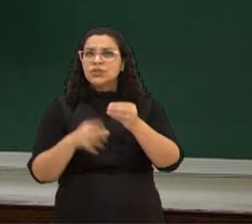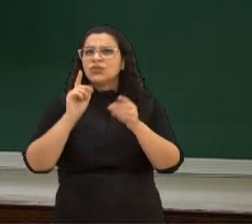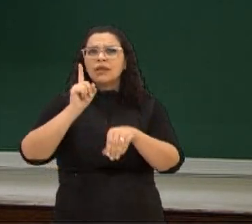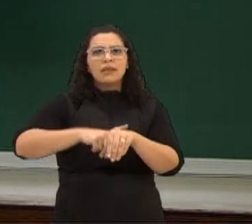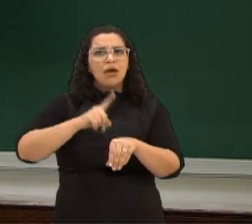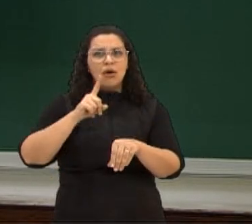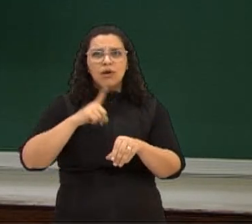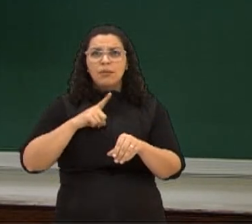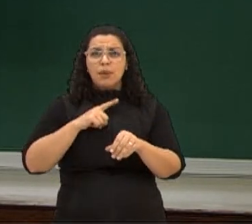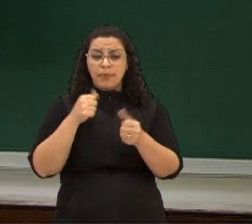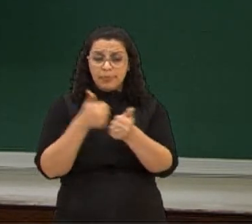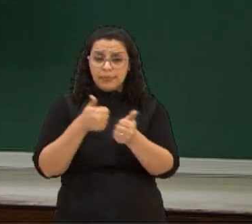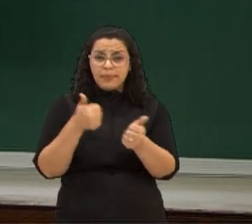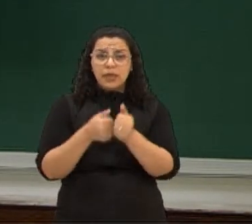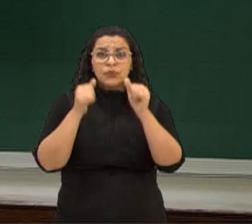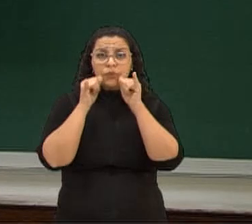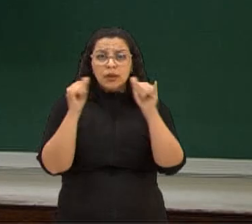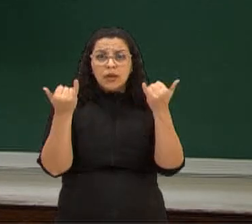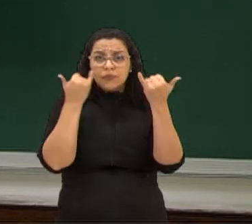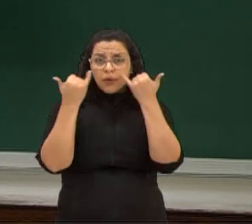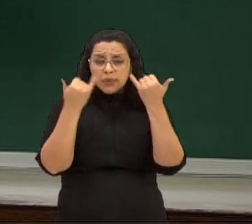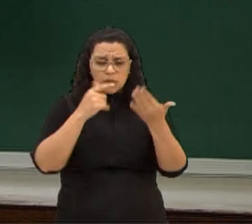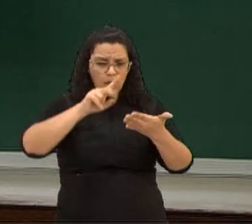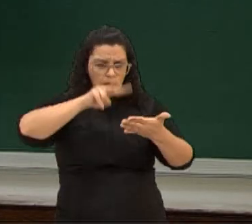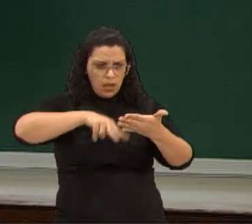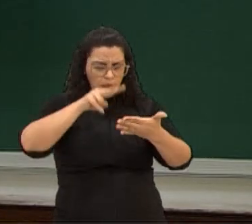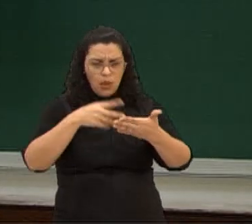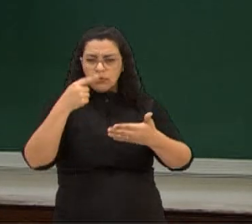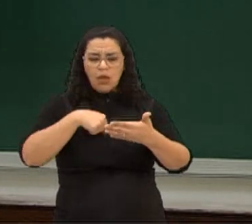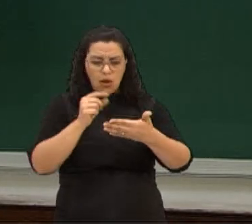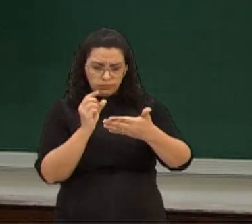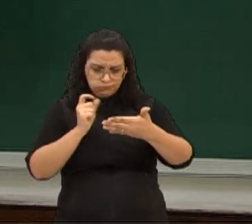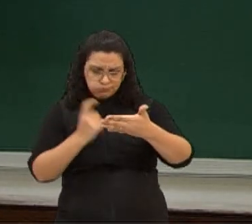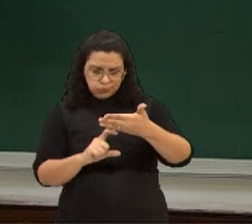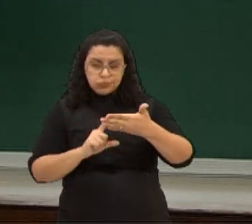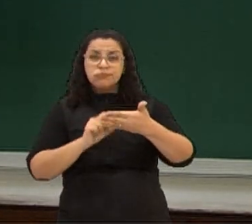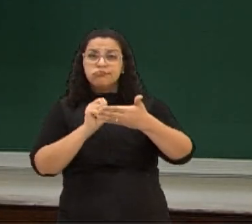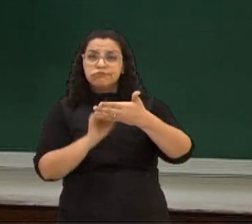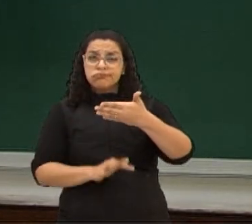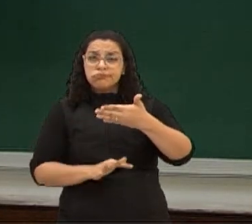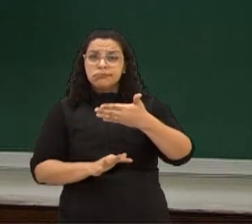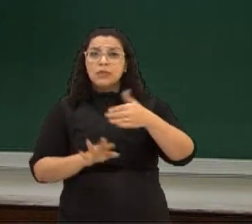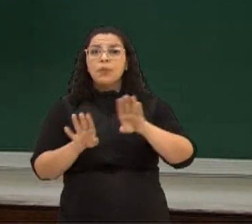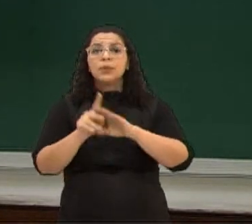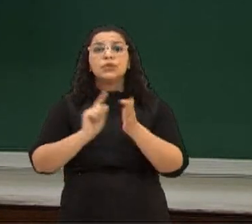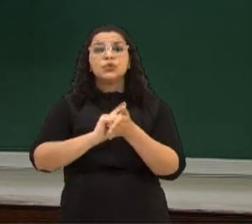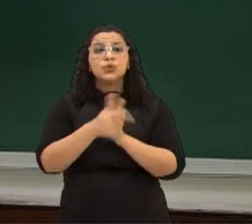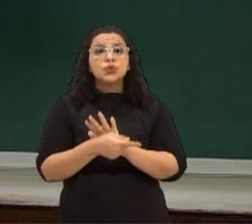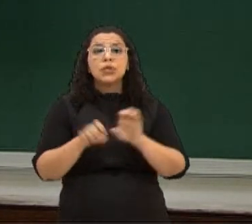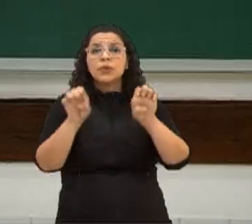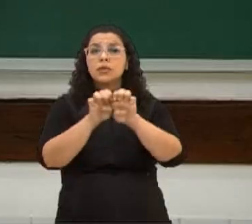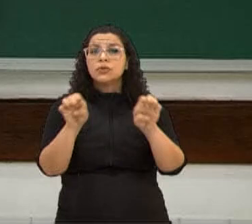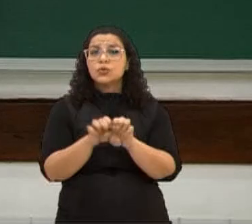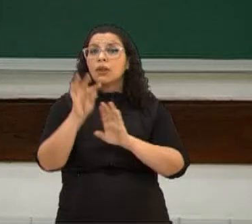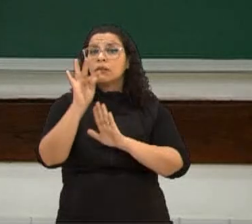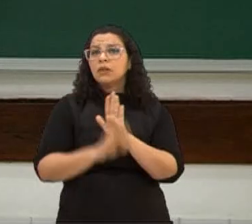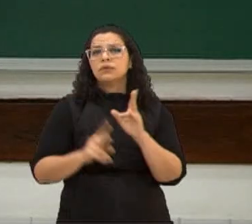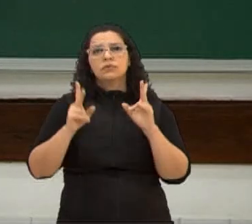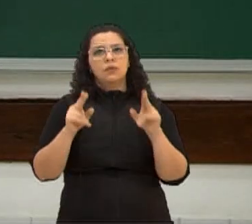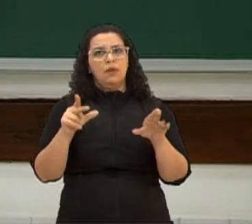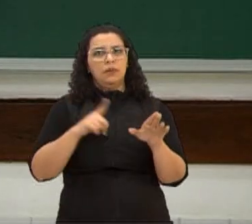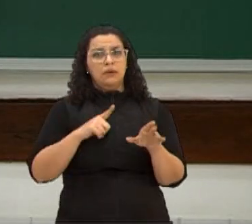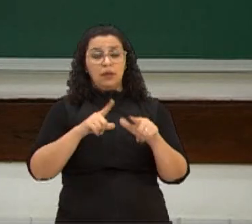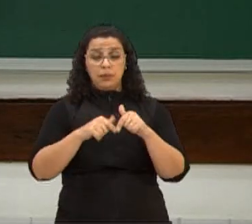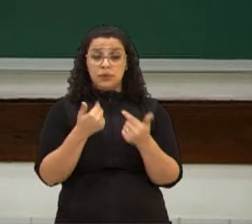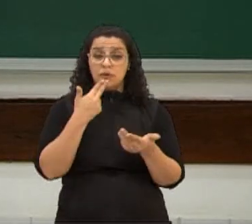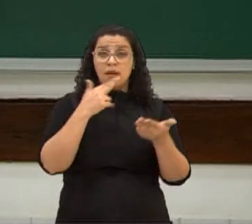mesmo, ali embaixo da notícia, com aqueles comentários argumentativos. Ambos os gêneros possuem uma mesma estrutura textual,